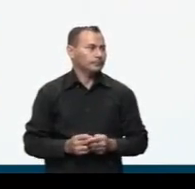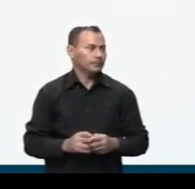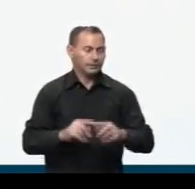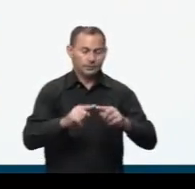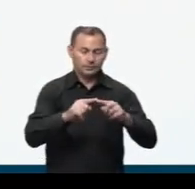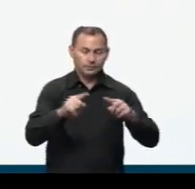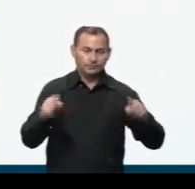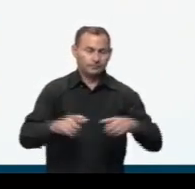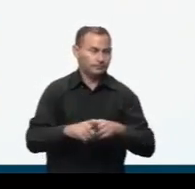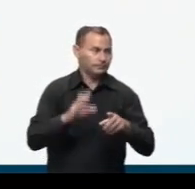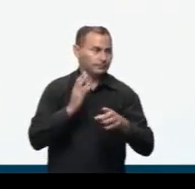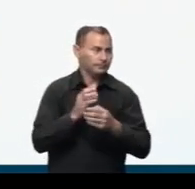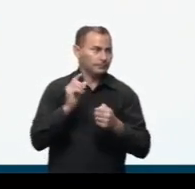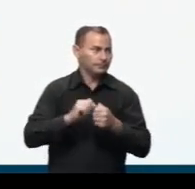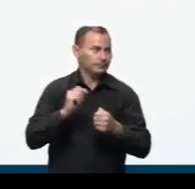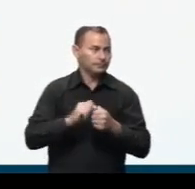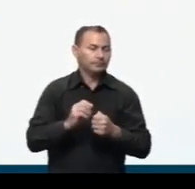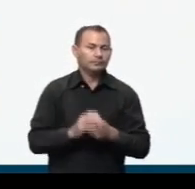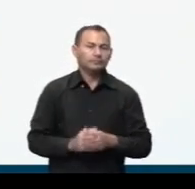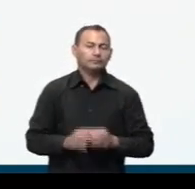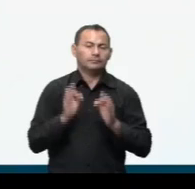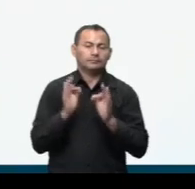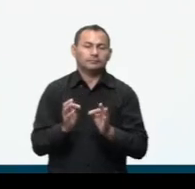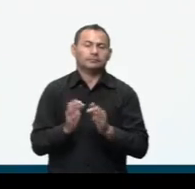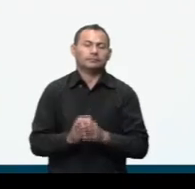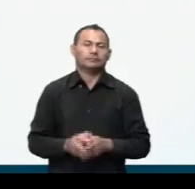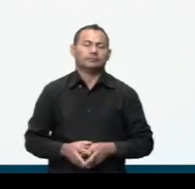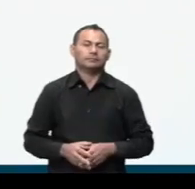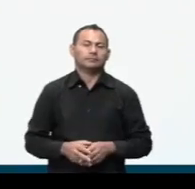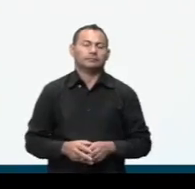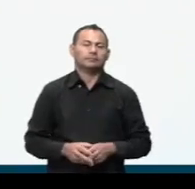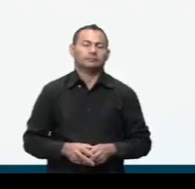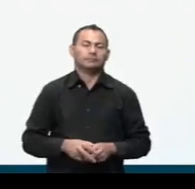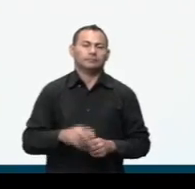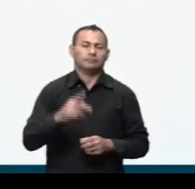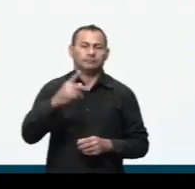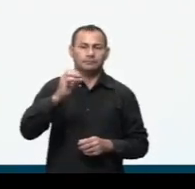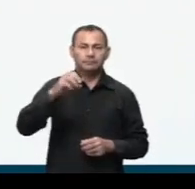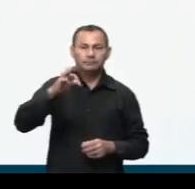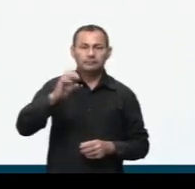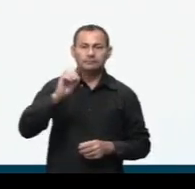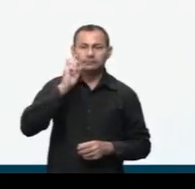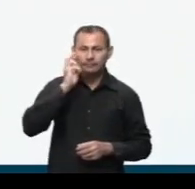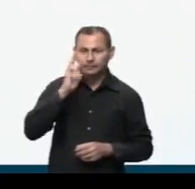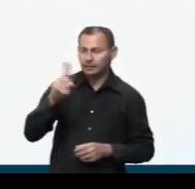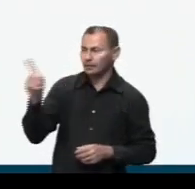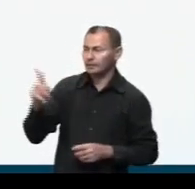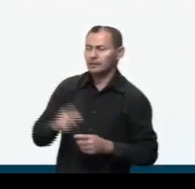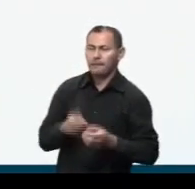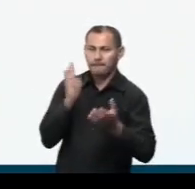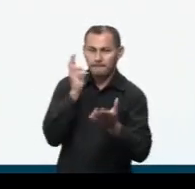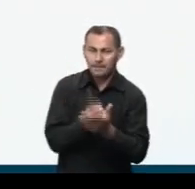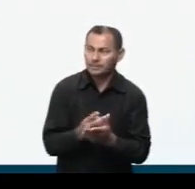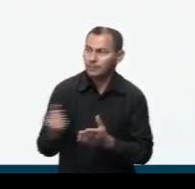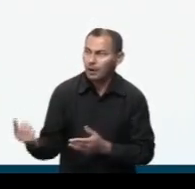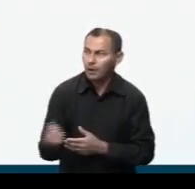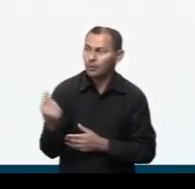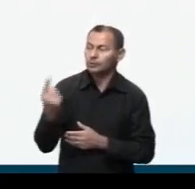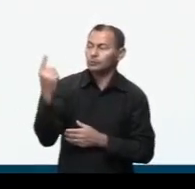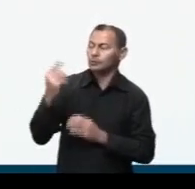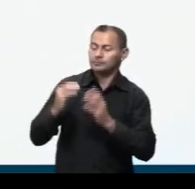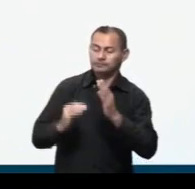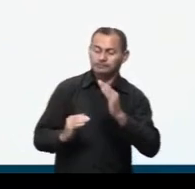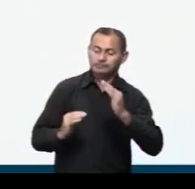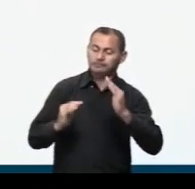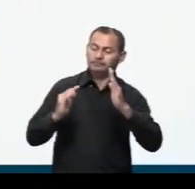gente tem um alinhamento já feito, tá? Então, esse ponto aqui tem que estar na mesma altura que esse